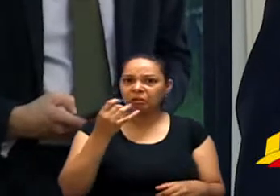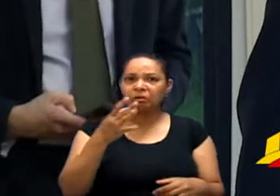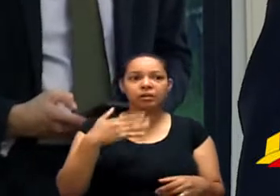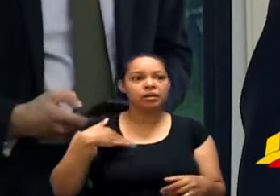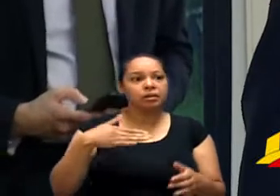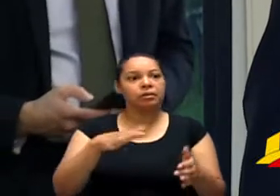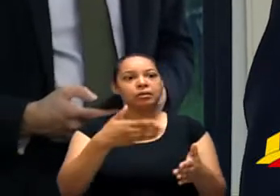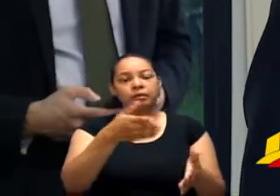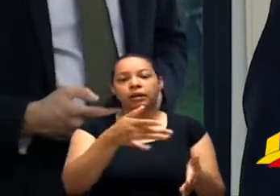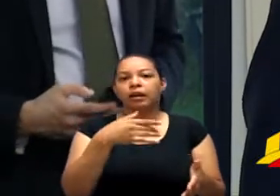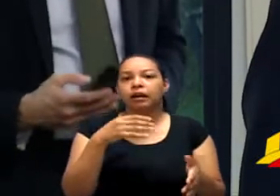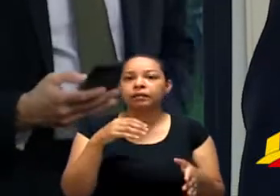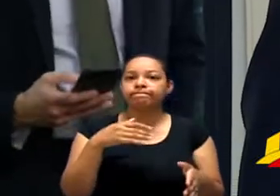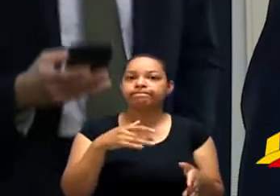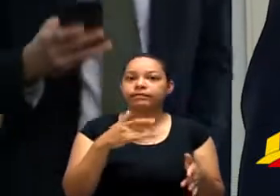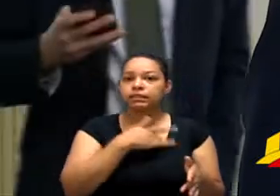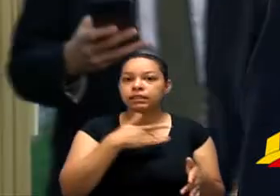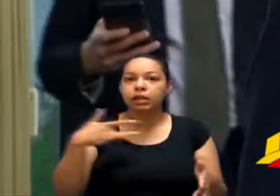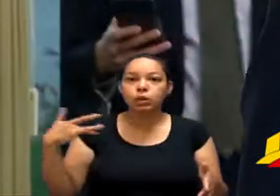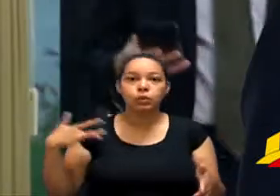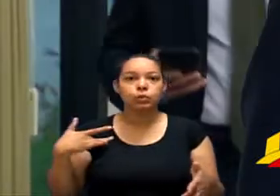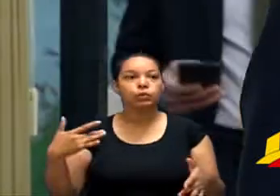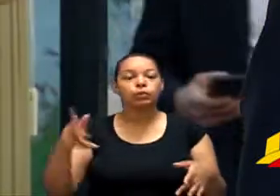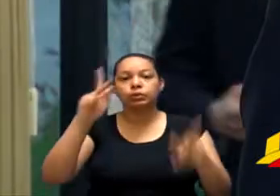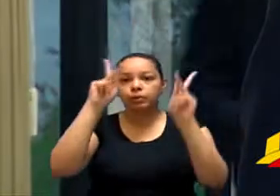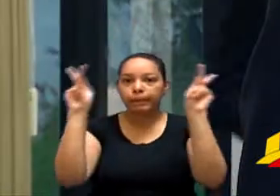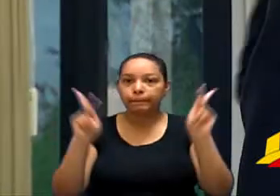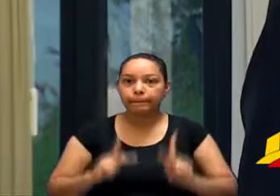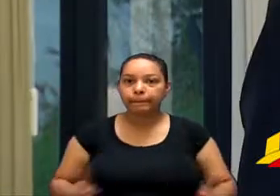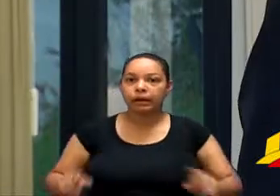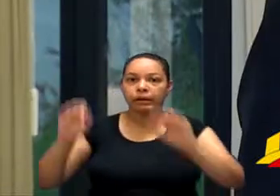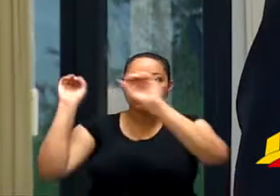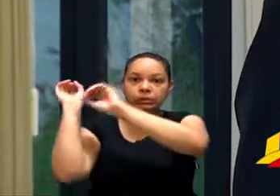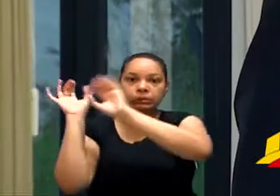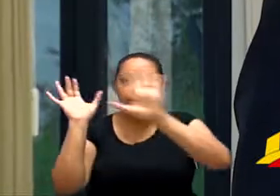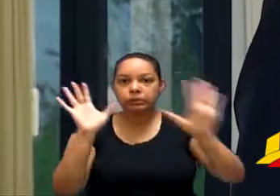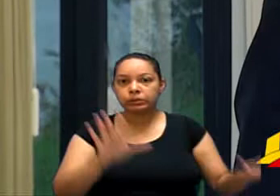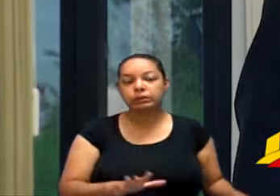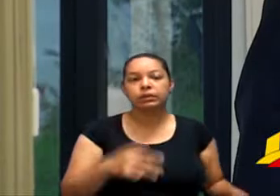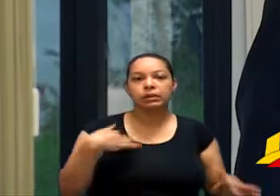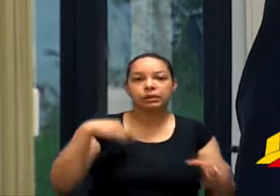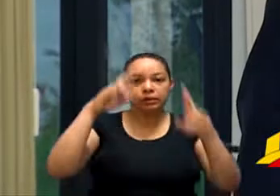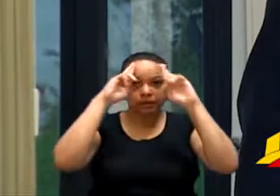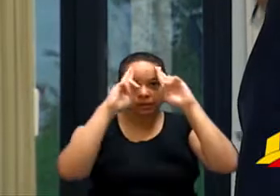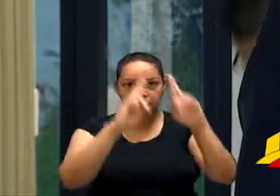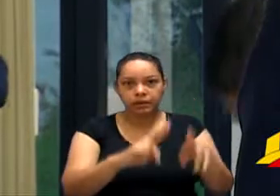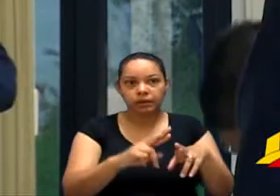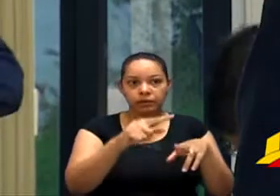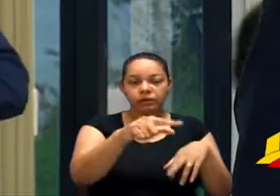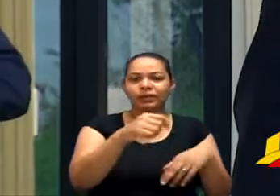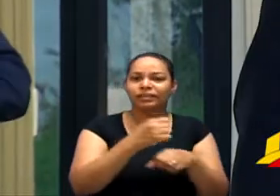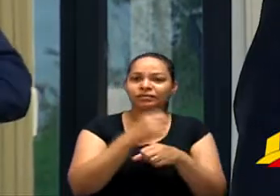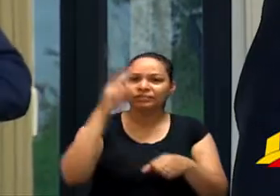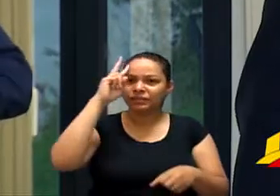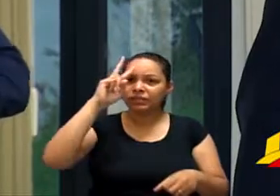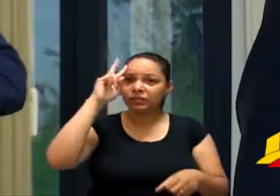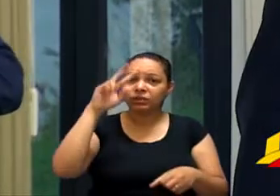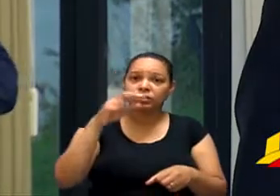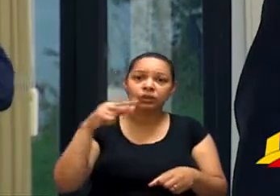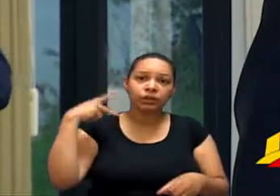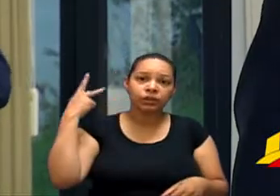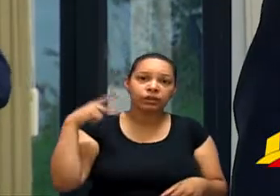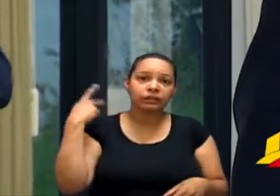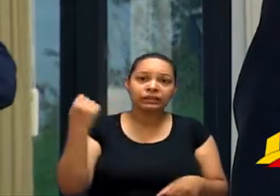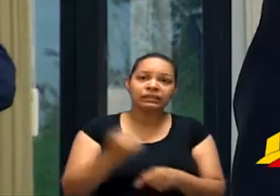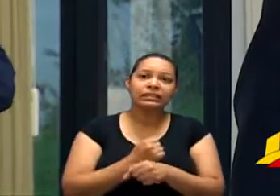muita paz muitas bençãos e o meu respeito é ele e a história dele como vereador que passou por essa casa durante